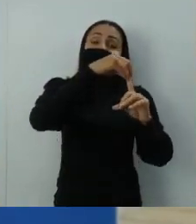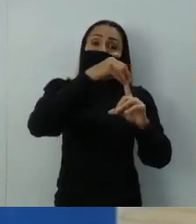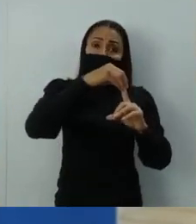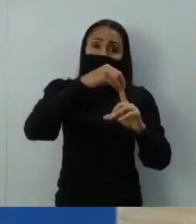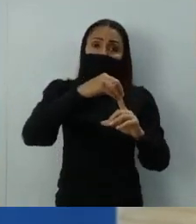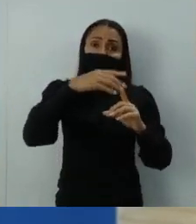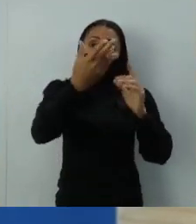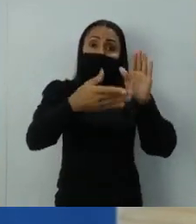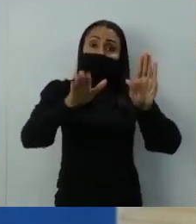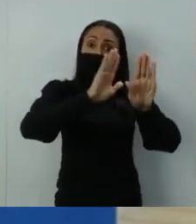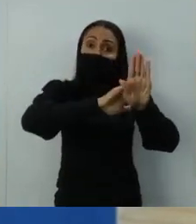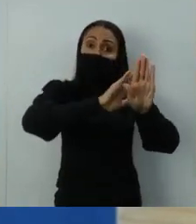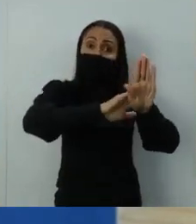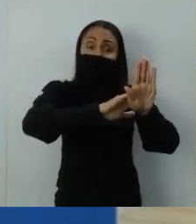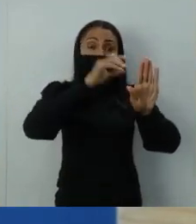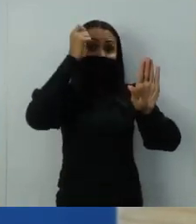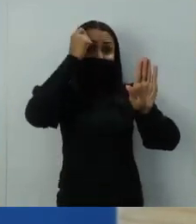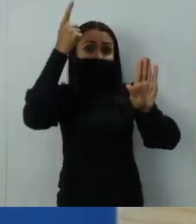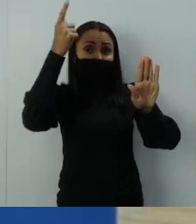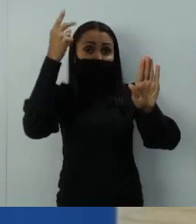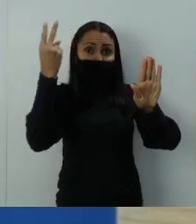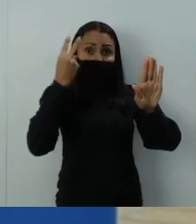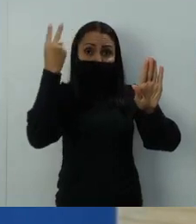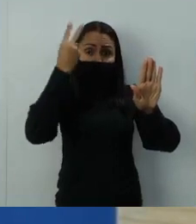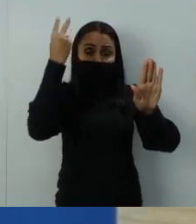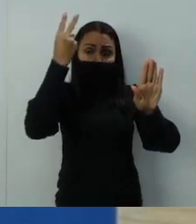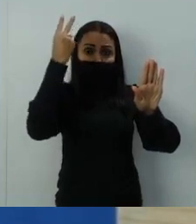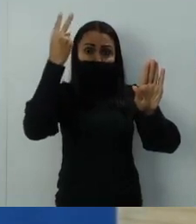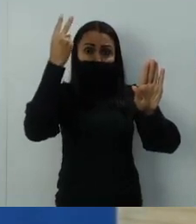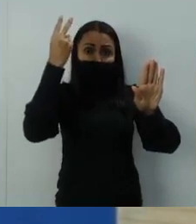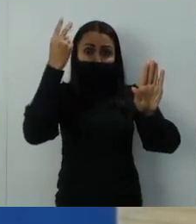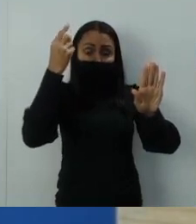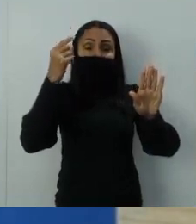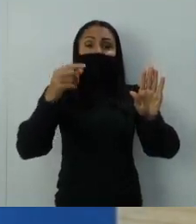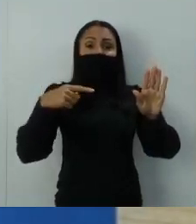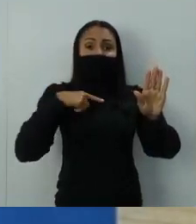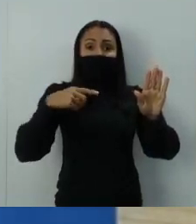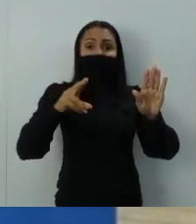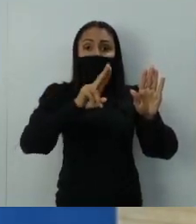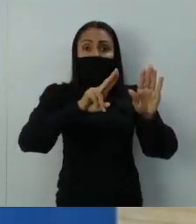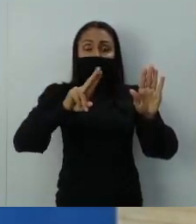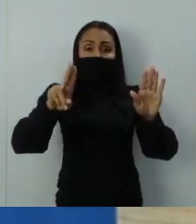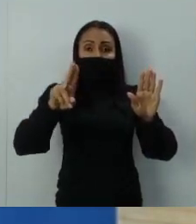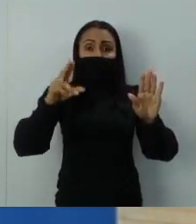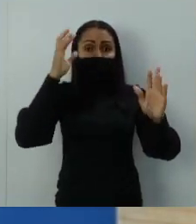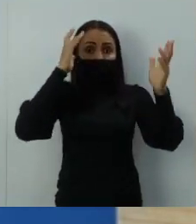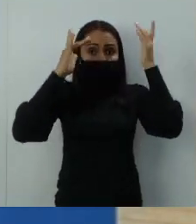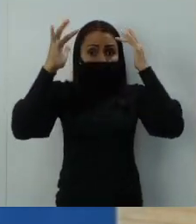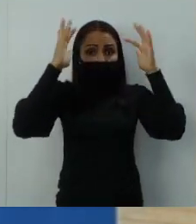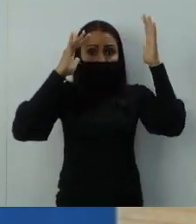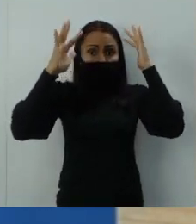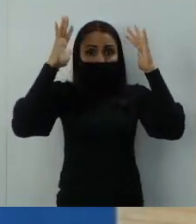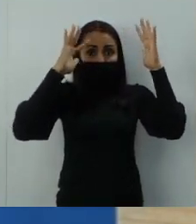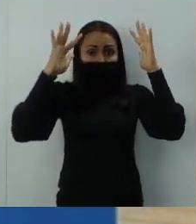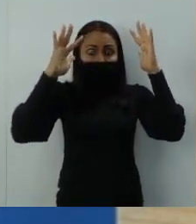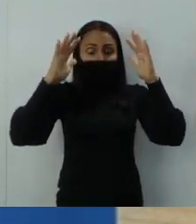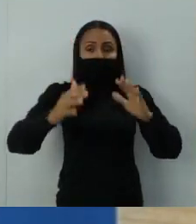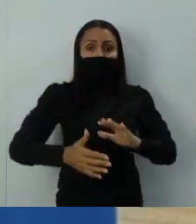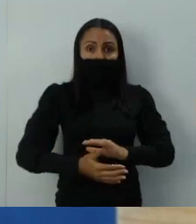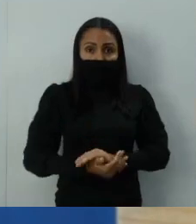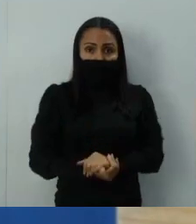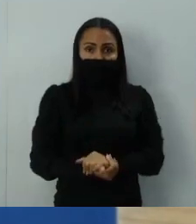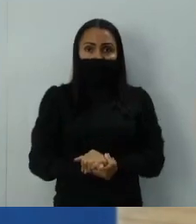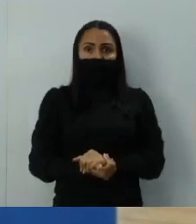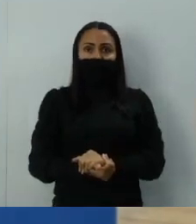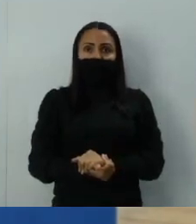e desses valores, eram chamados de pessoas que tinham ideologias, ou seja, ideólogos. Foi dessa